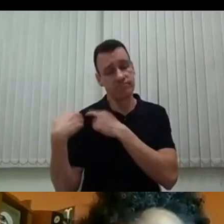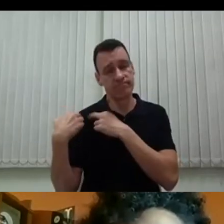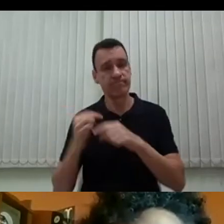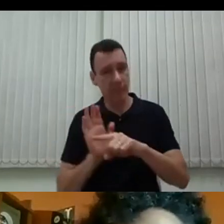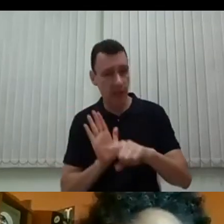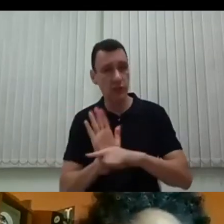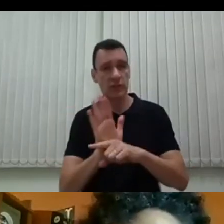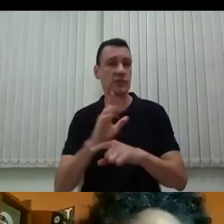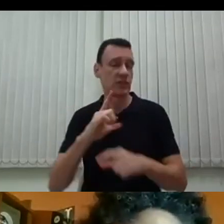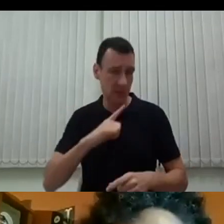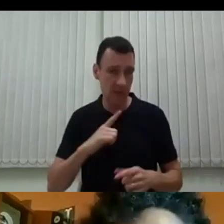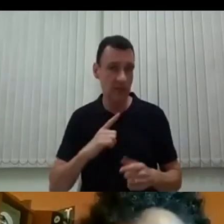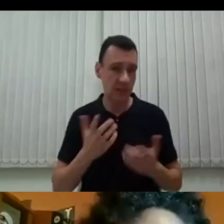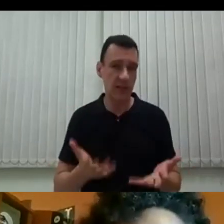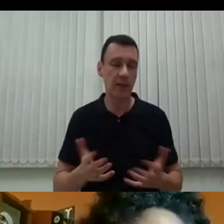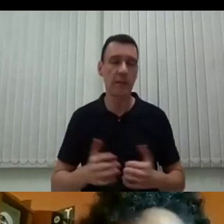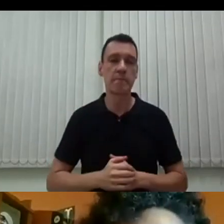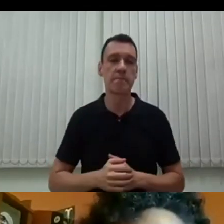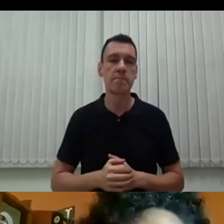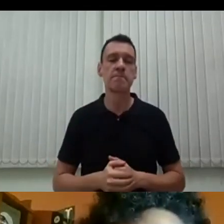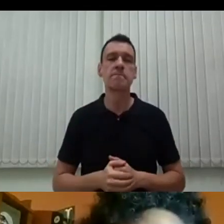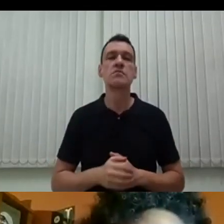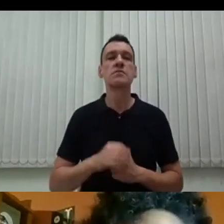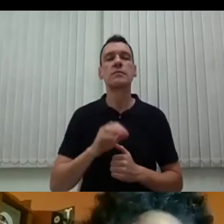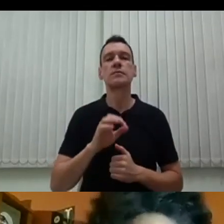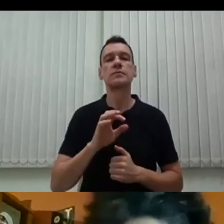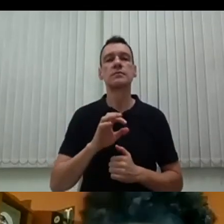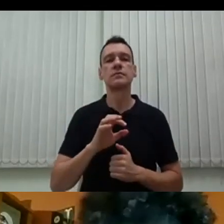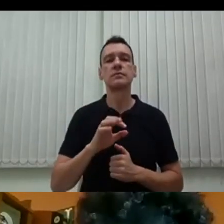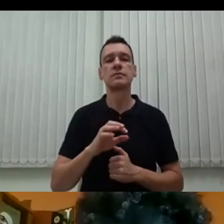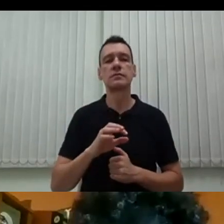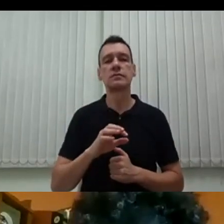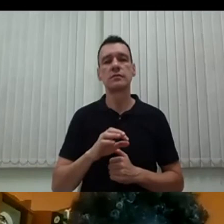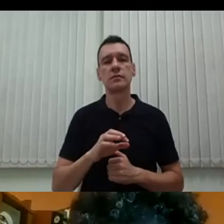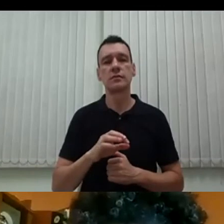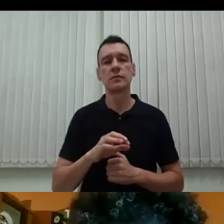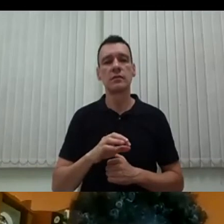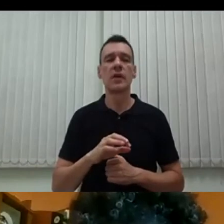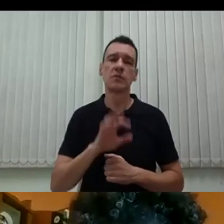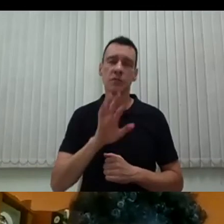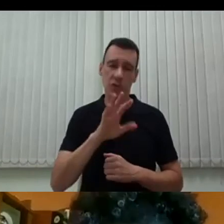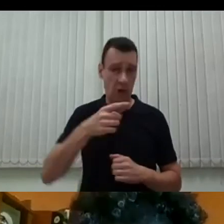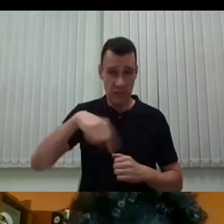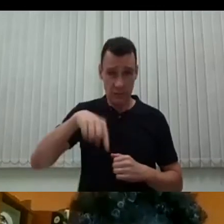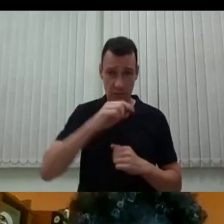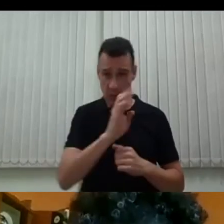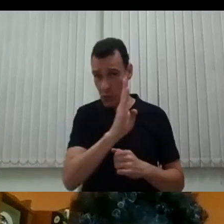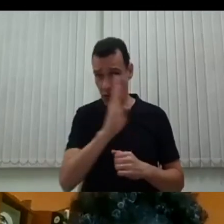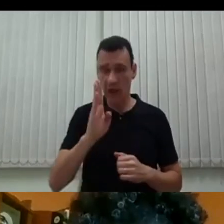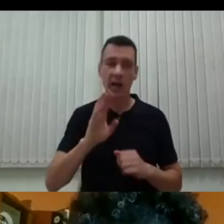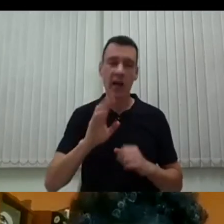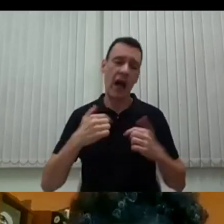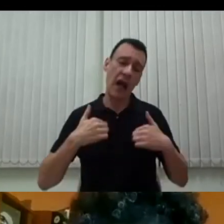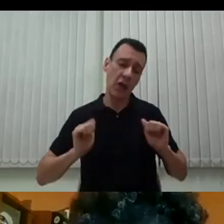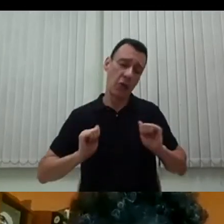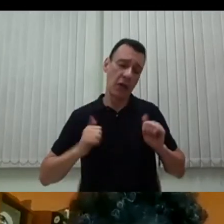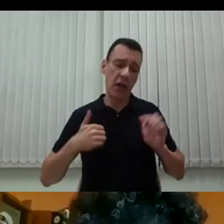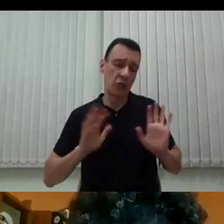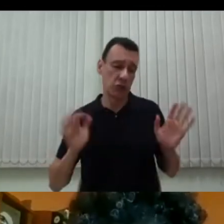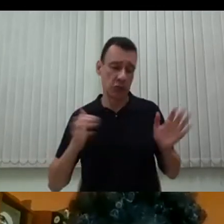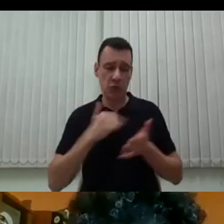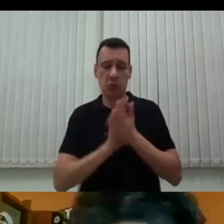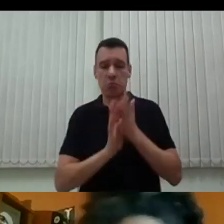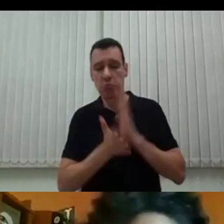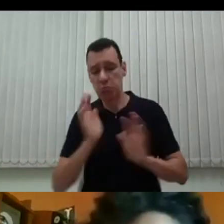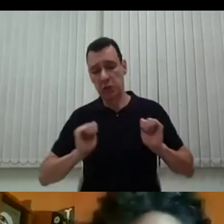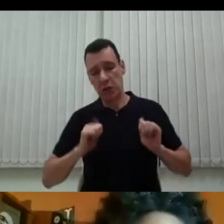deixar de ver essa profissão e nossa atuação como uma prática neutra, né? E aí, como é que a gente pode aplicar a Lei